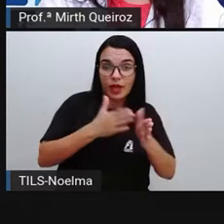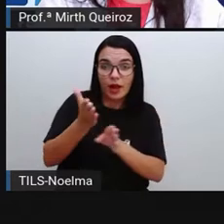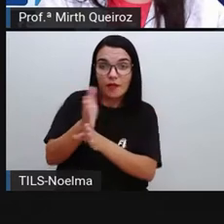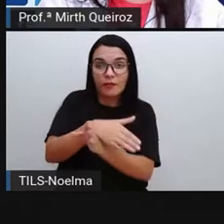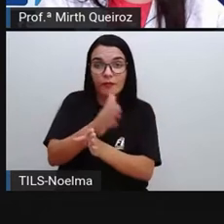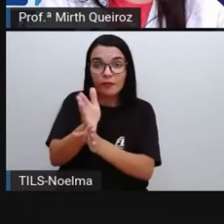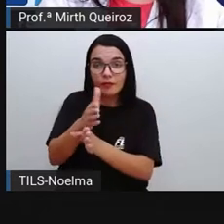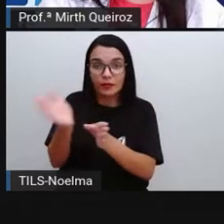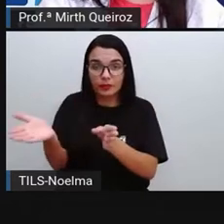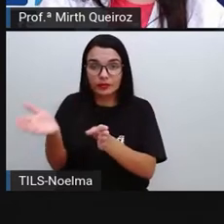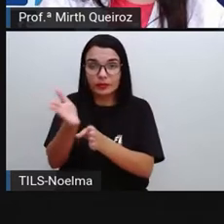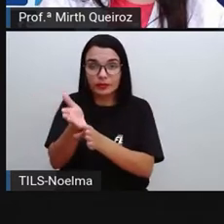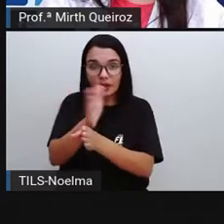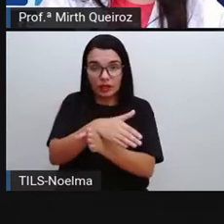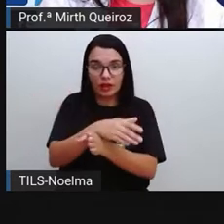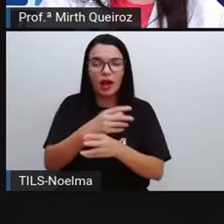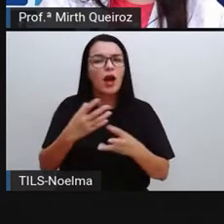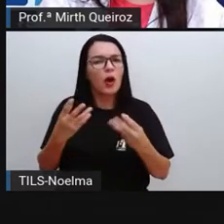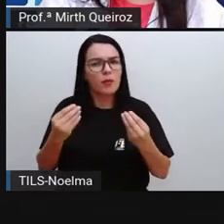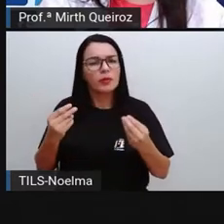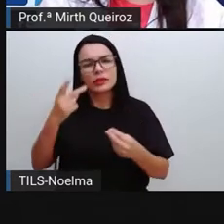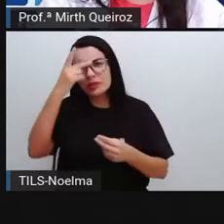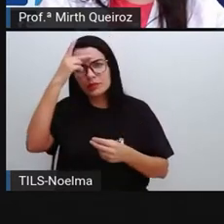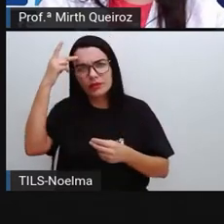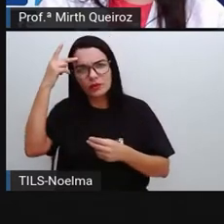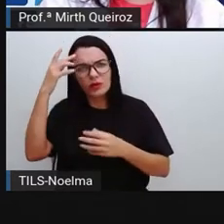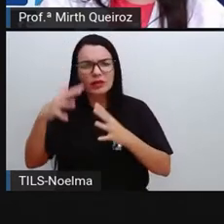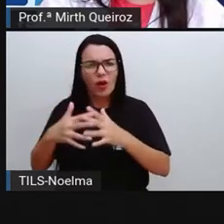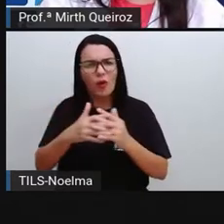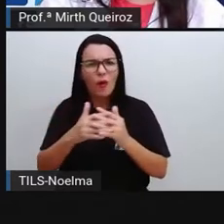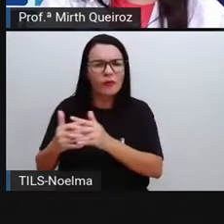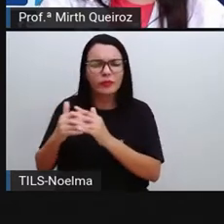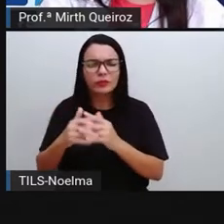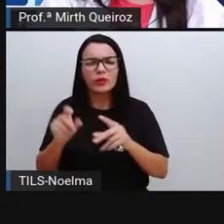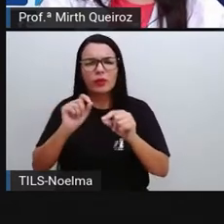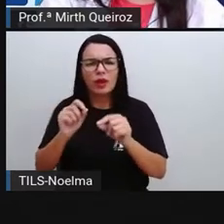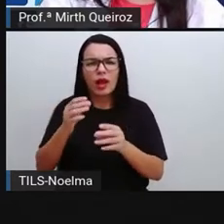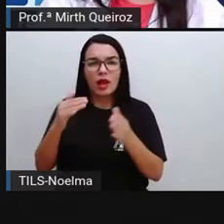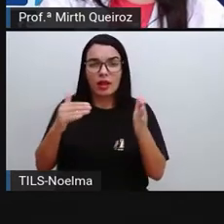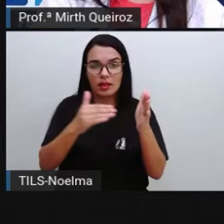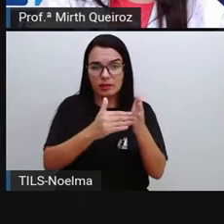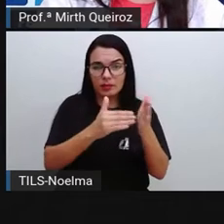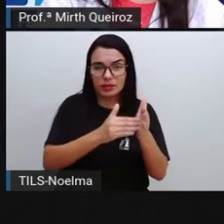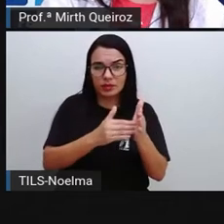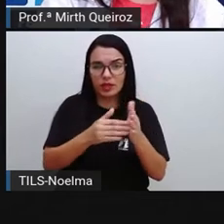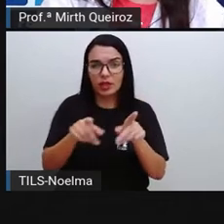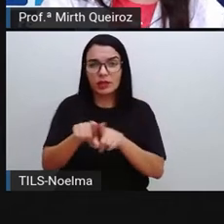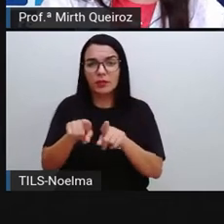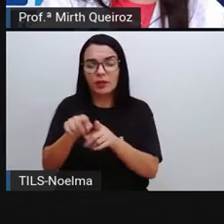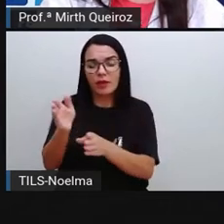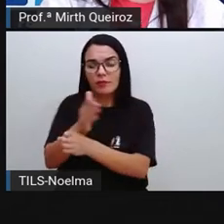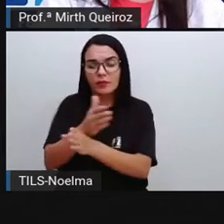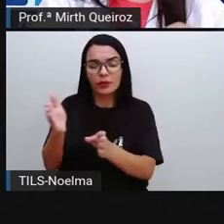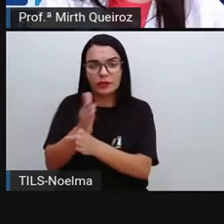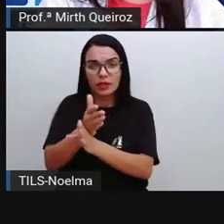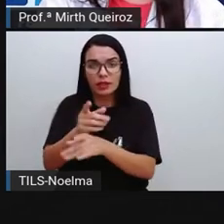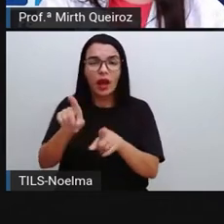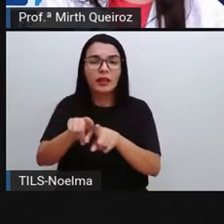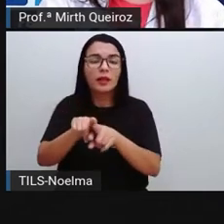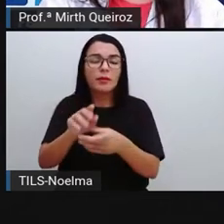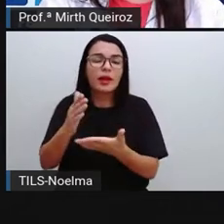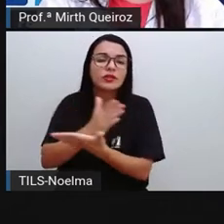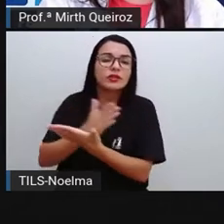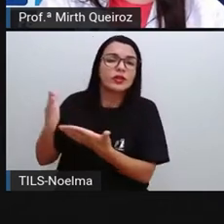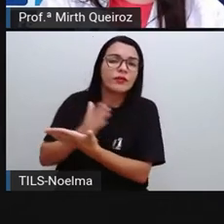fronteira. Porque muitas pessoas confundem, né? Não só limite e fronteira, mas até divisa. Nós temos limite,